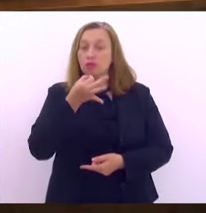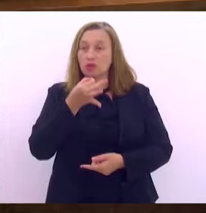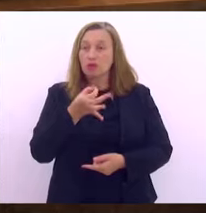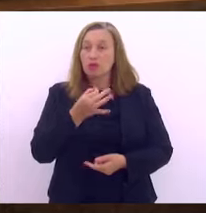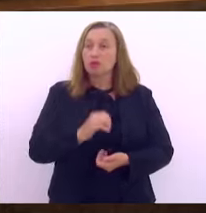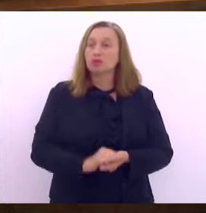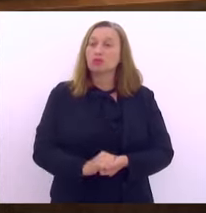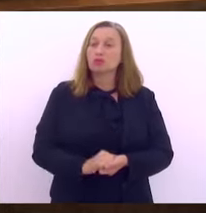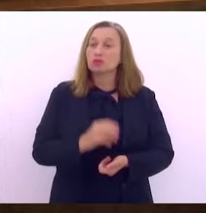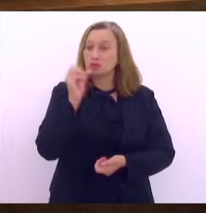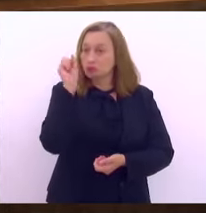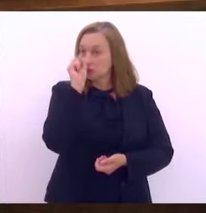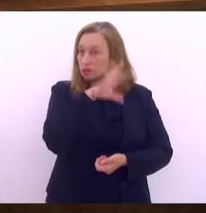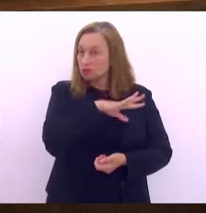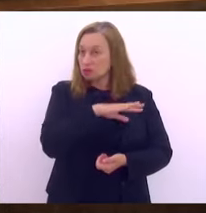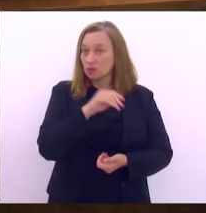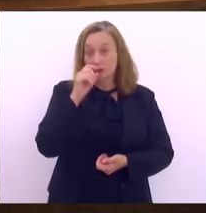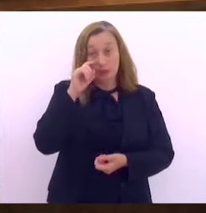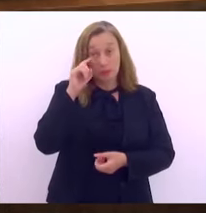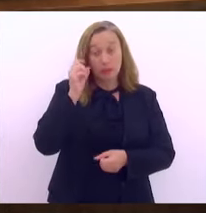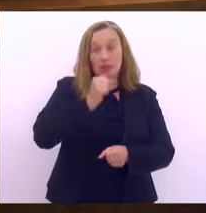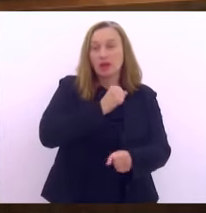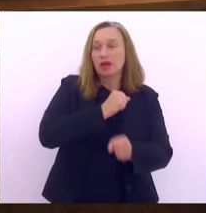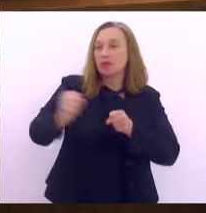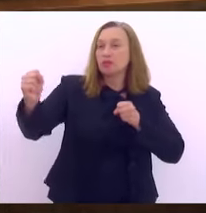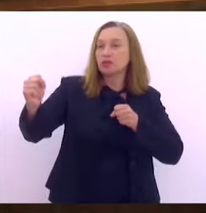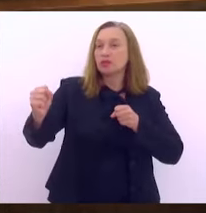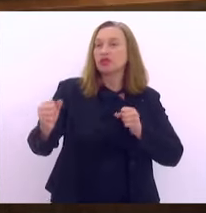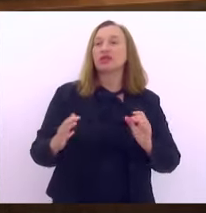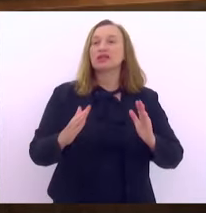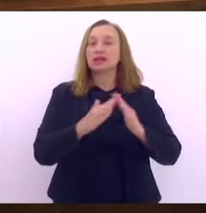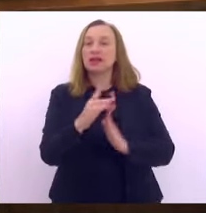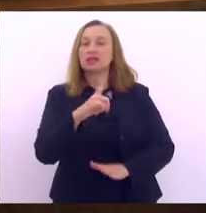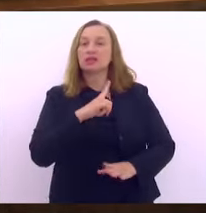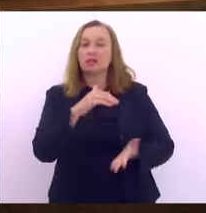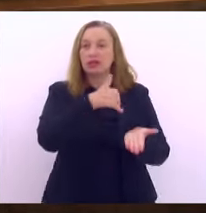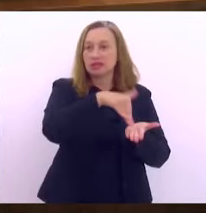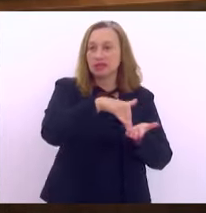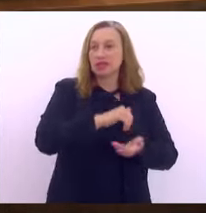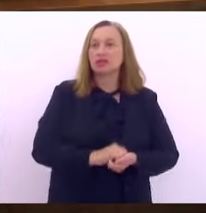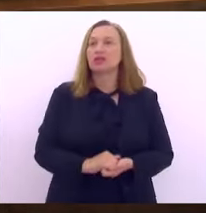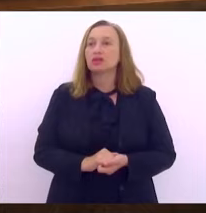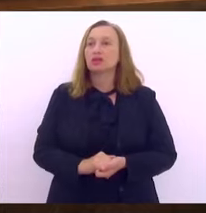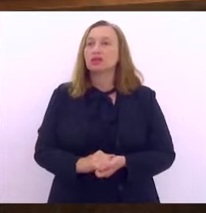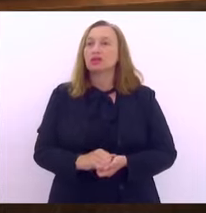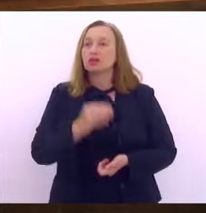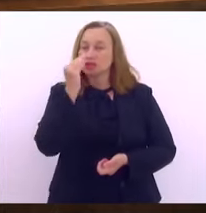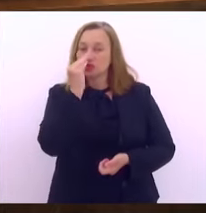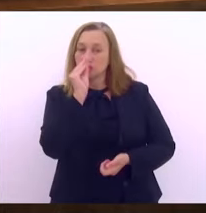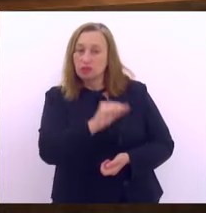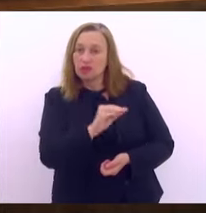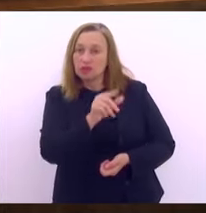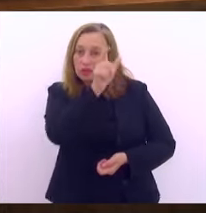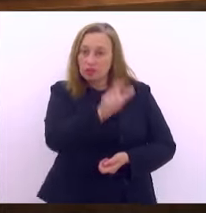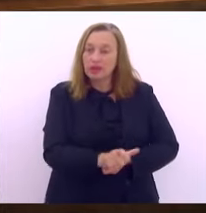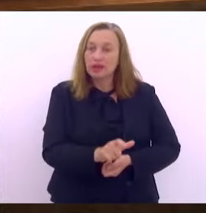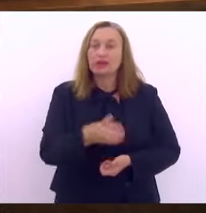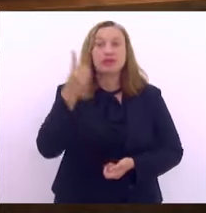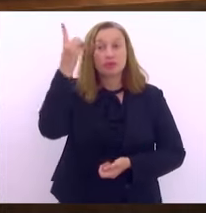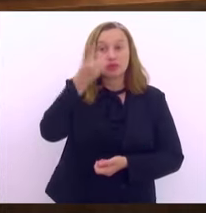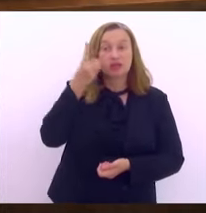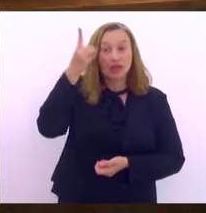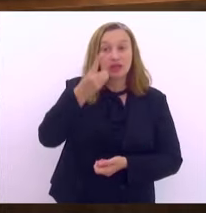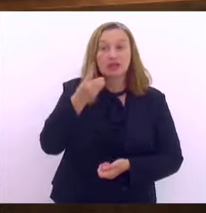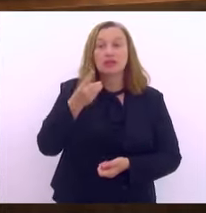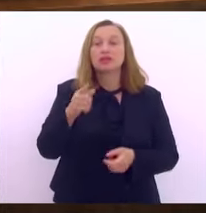do repúdio que essa casa tem por essa secretária. Além do desrespeito com a parlamentar, além do desrespeito